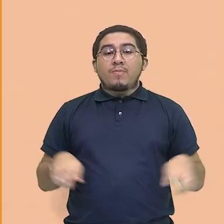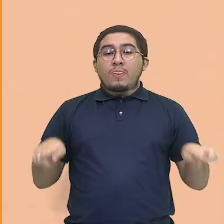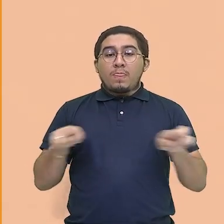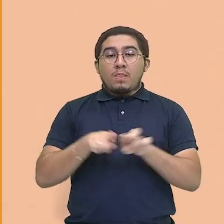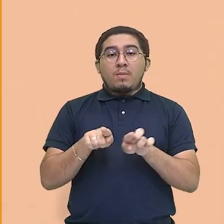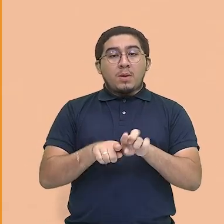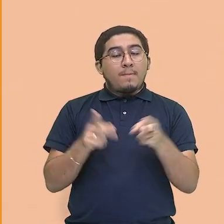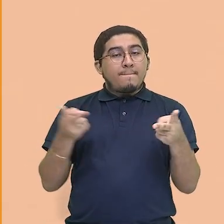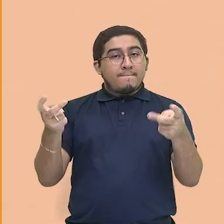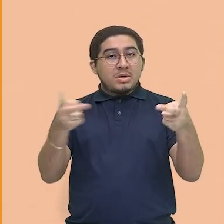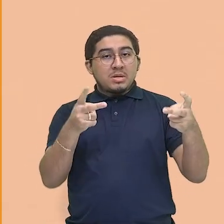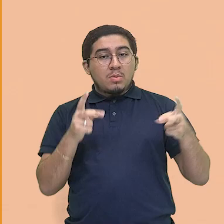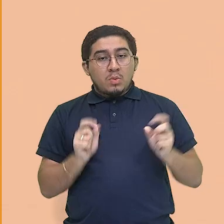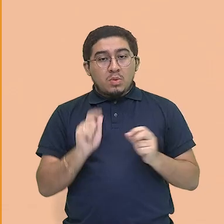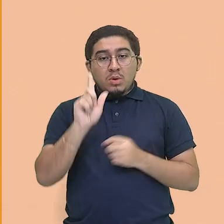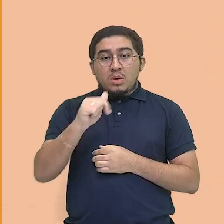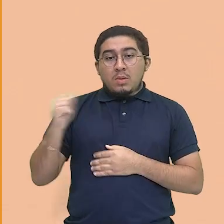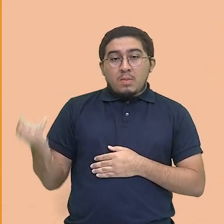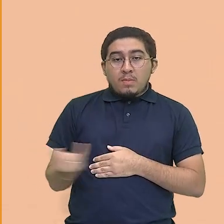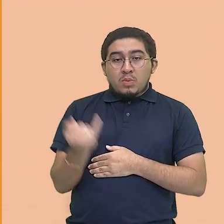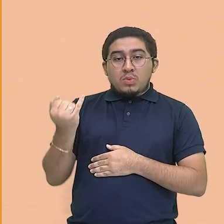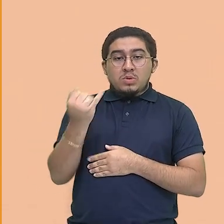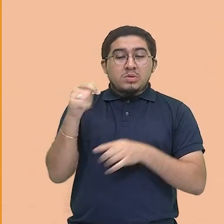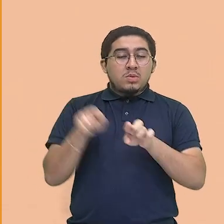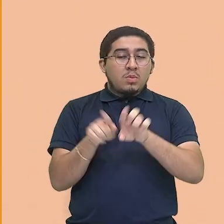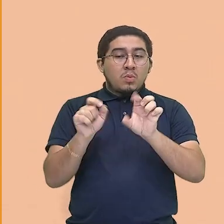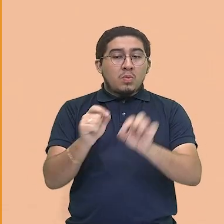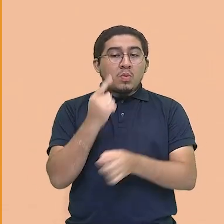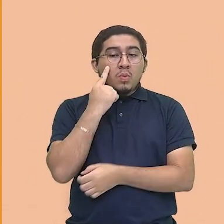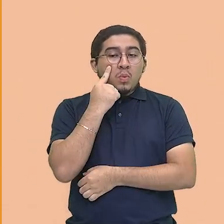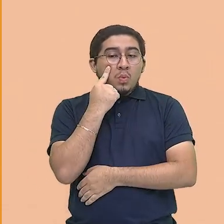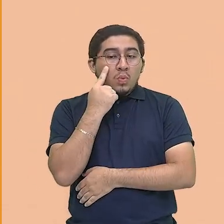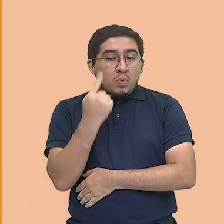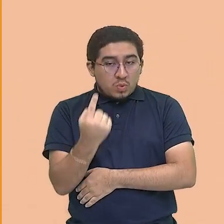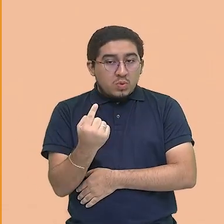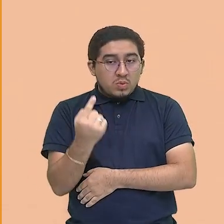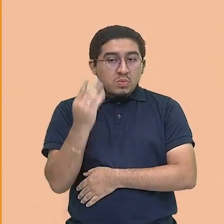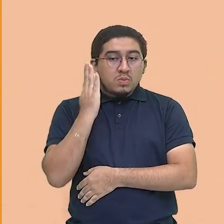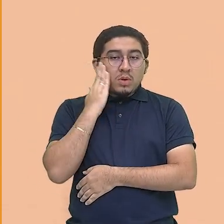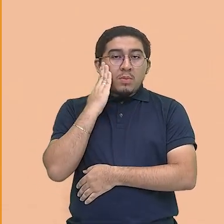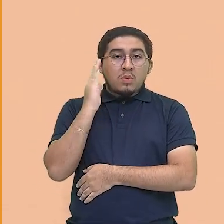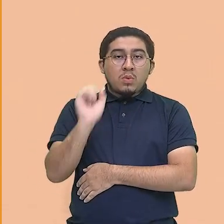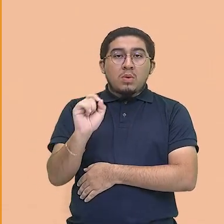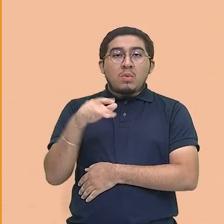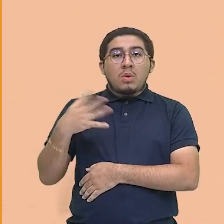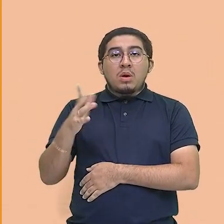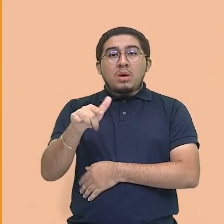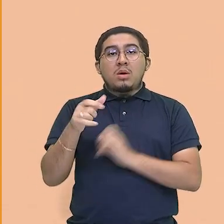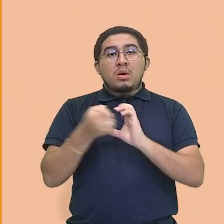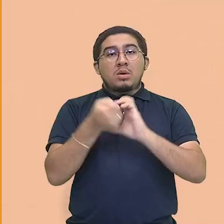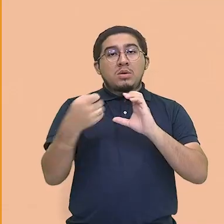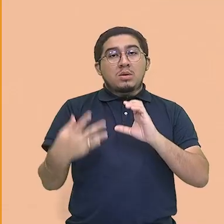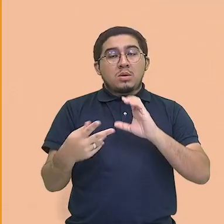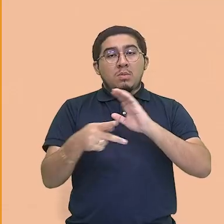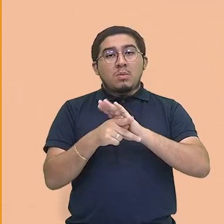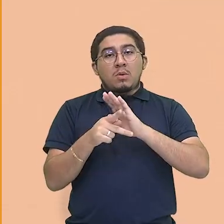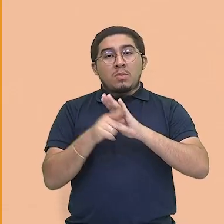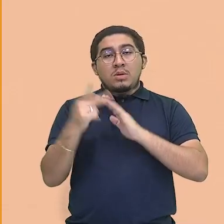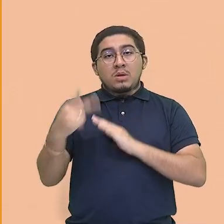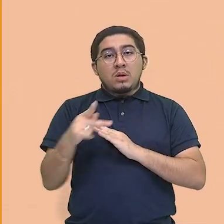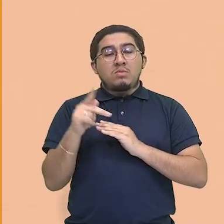Percebam a importância e o interessante sabermos quais são as características